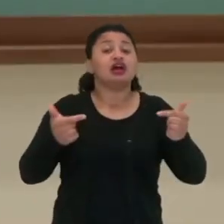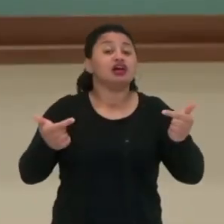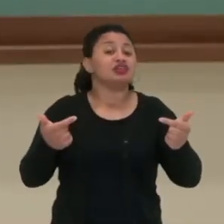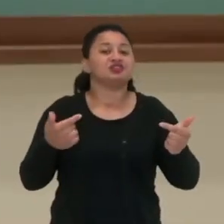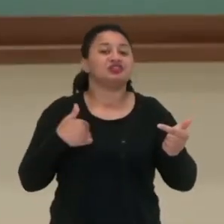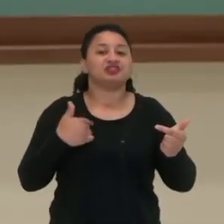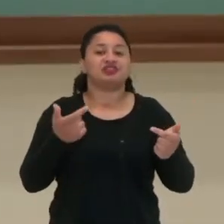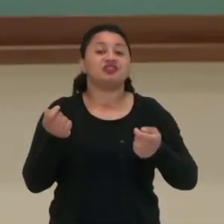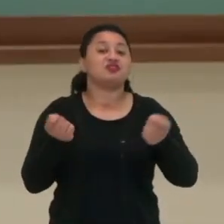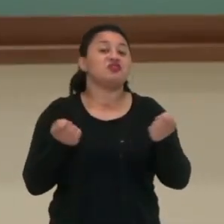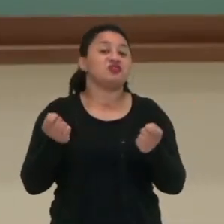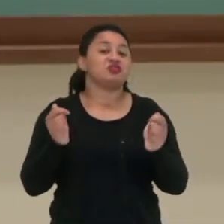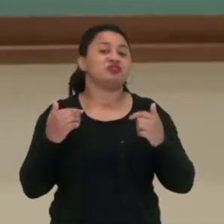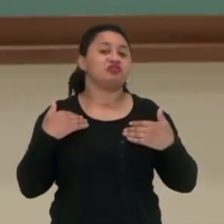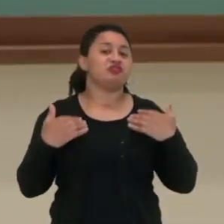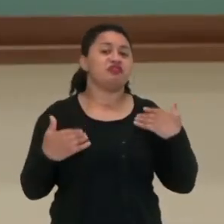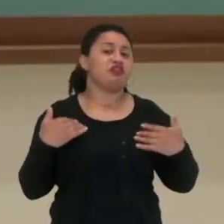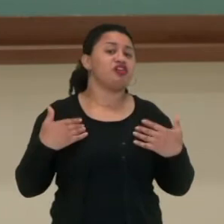Lembra o exemplo do